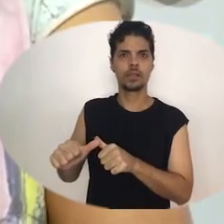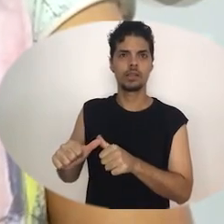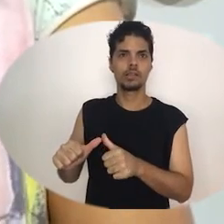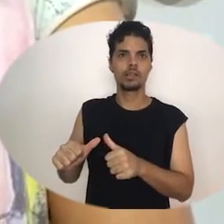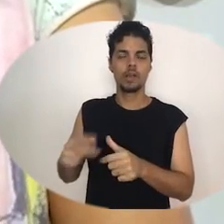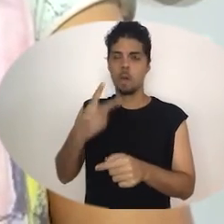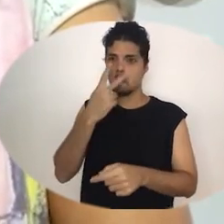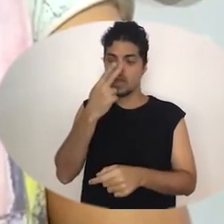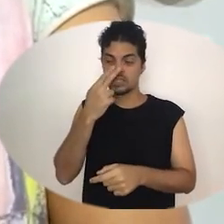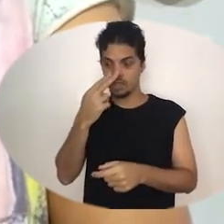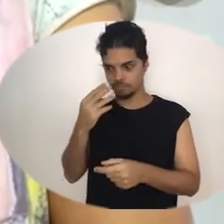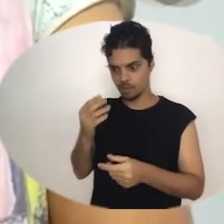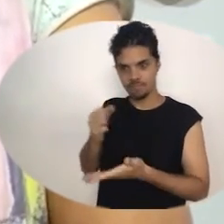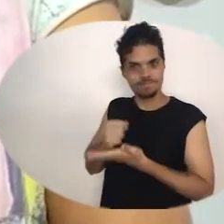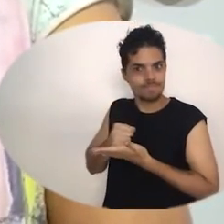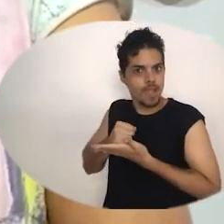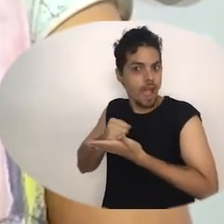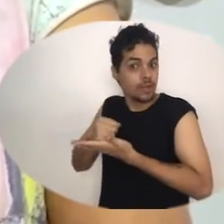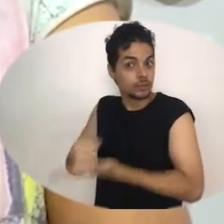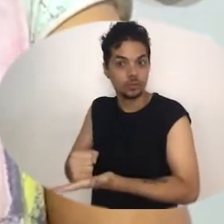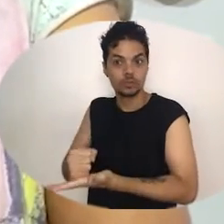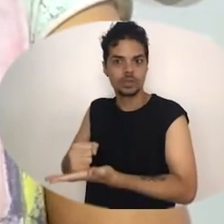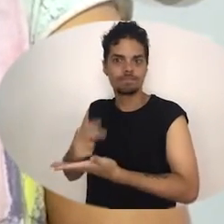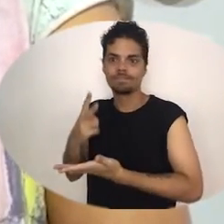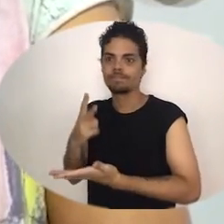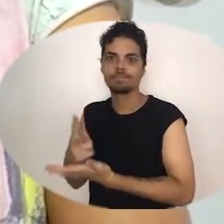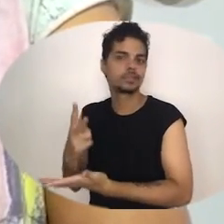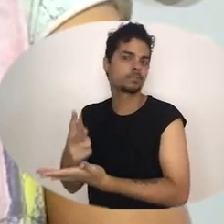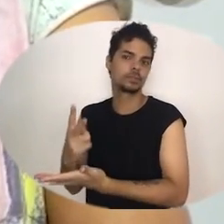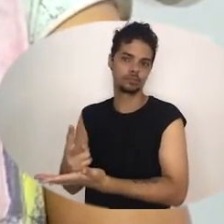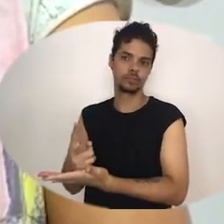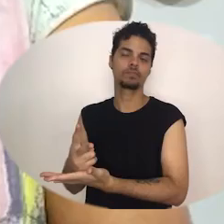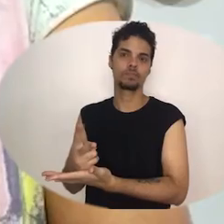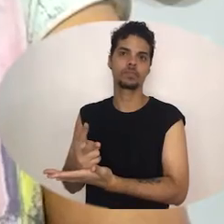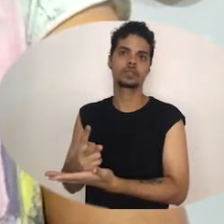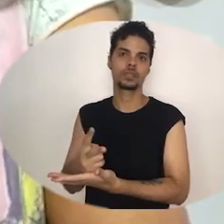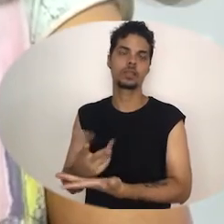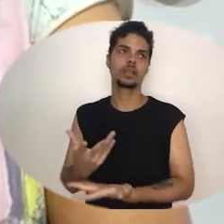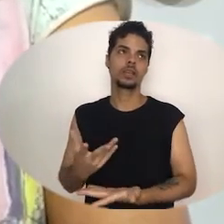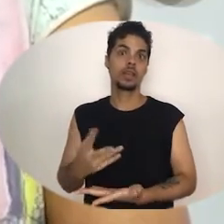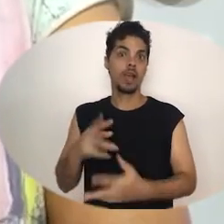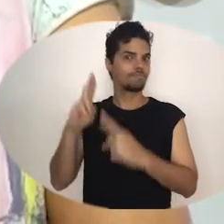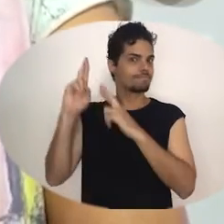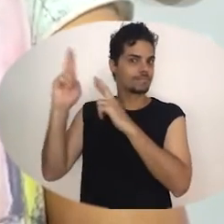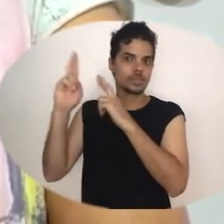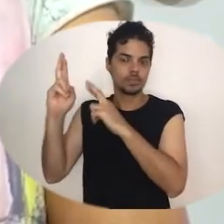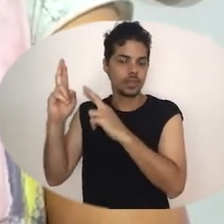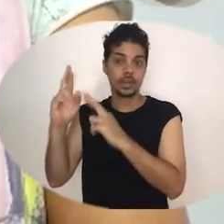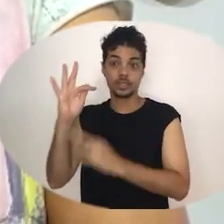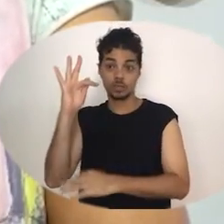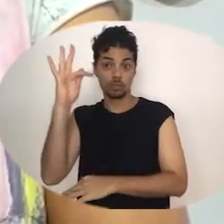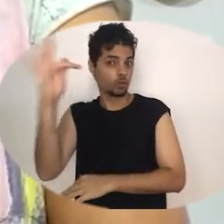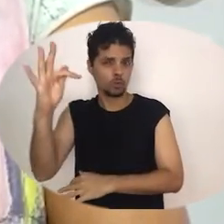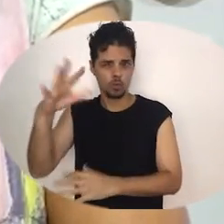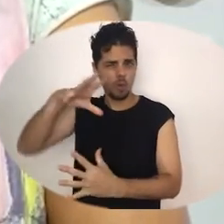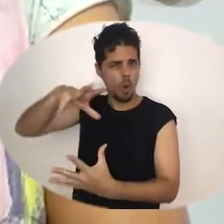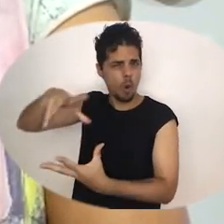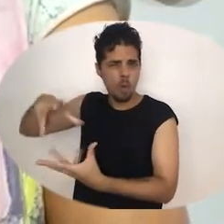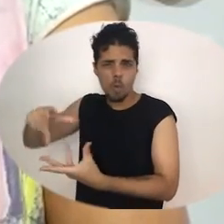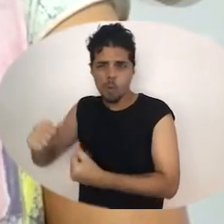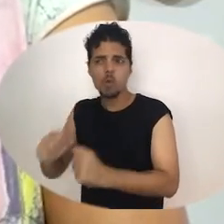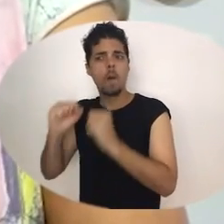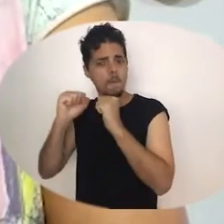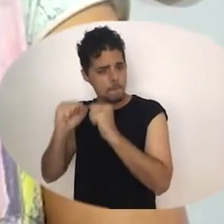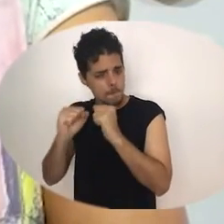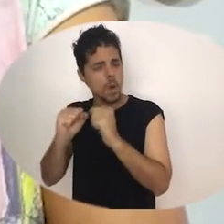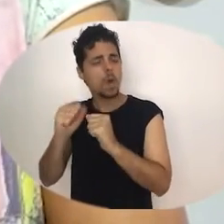saberes. É nutrir a esperança de que, sim, o mundo ele é